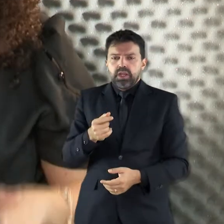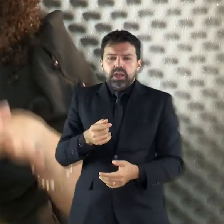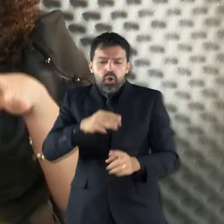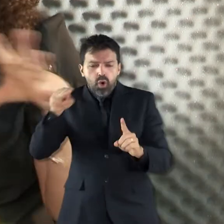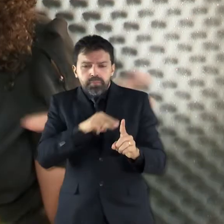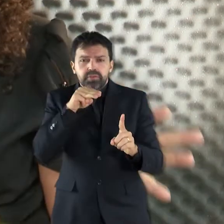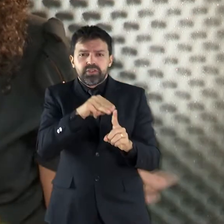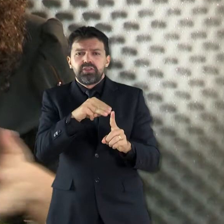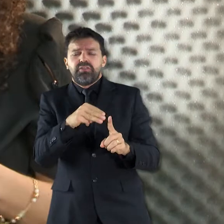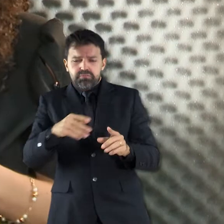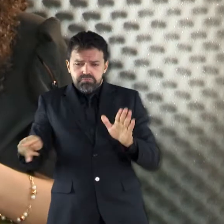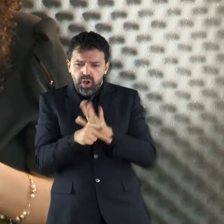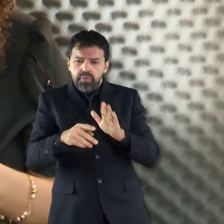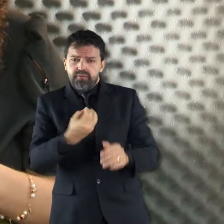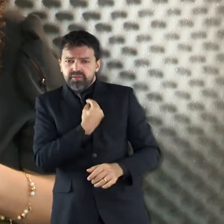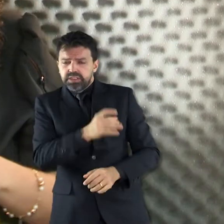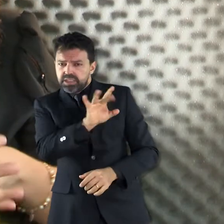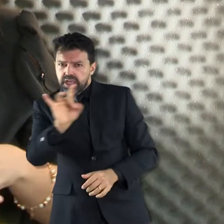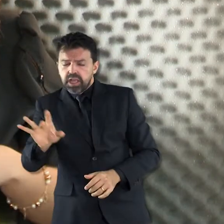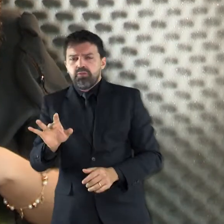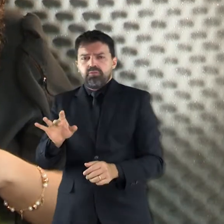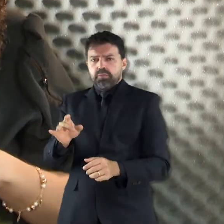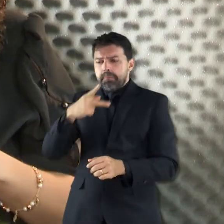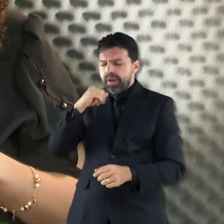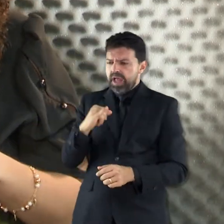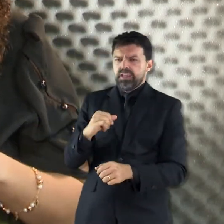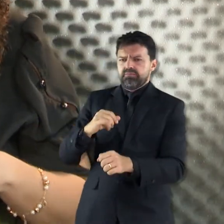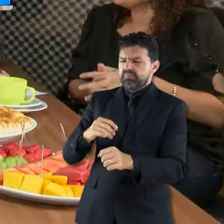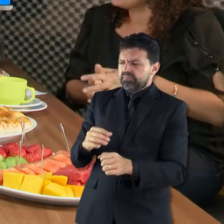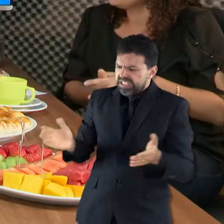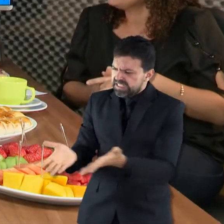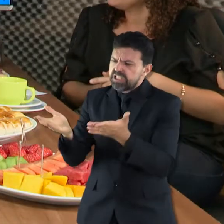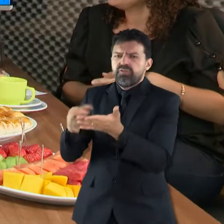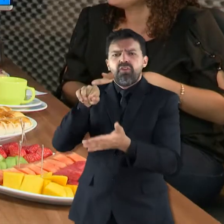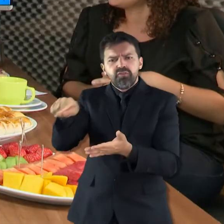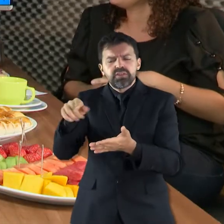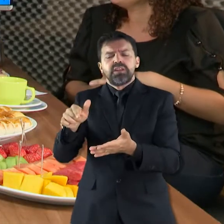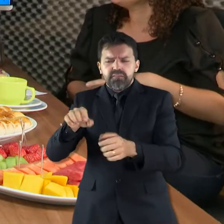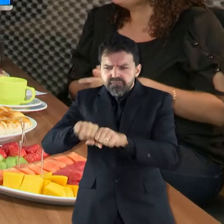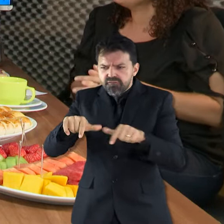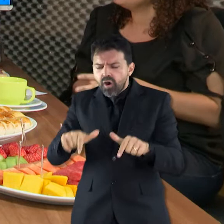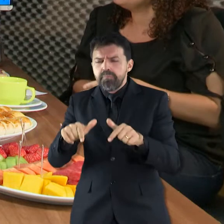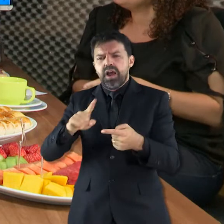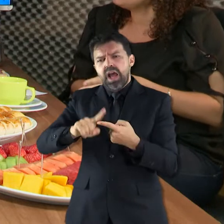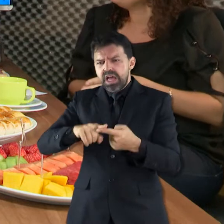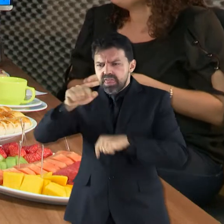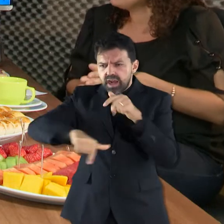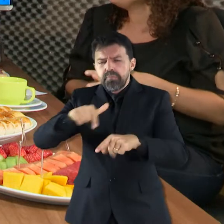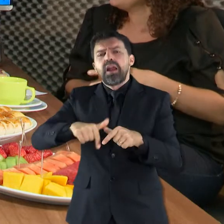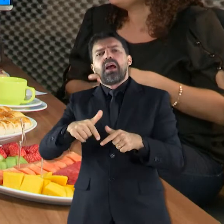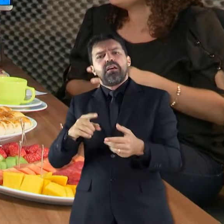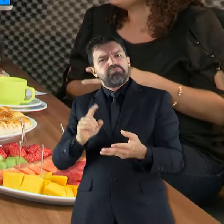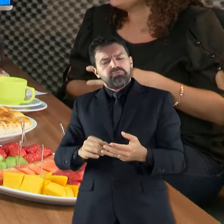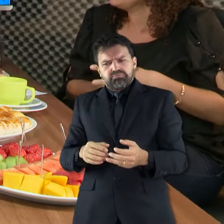aqui 3 cidadãos nós aqui de bem, né? Formados, todos muito bem encaminhados, né? Trabalhando bem de vida e cumpriu